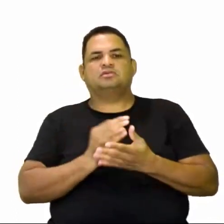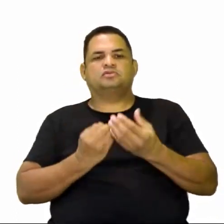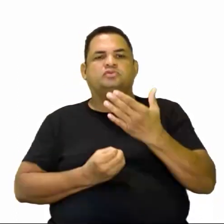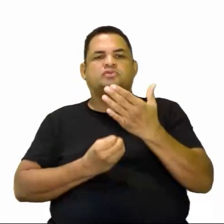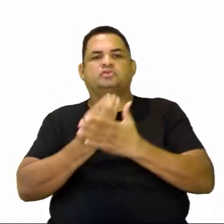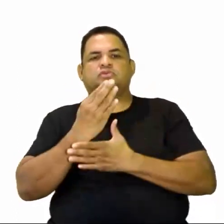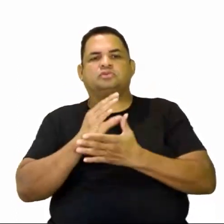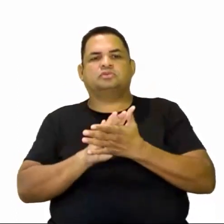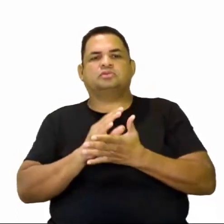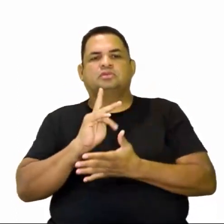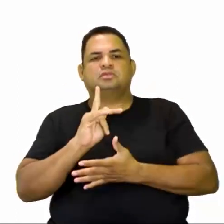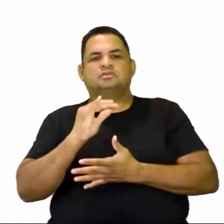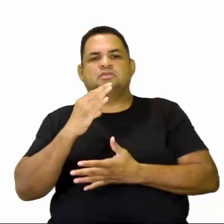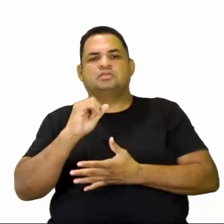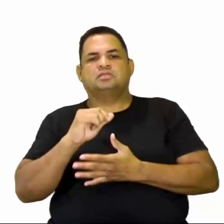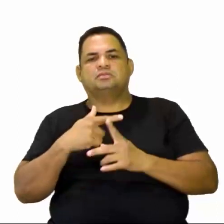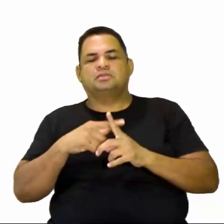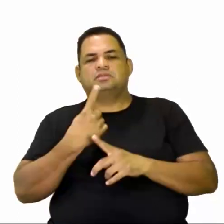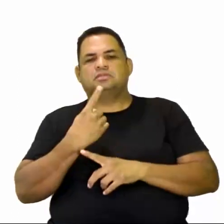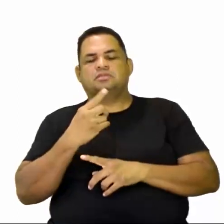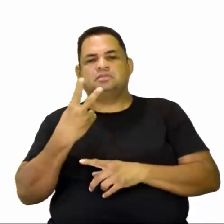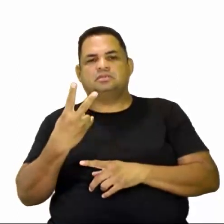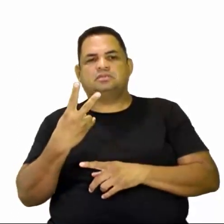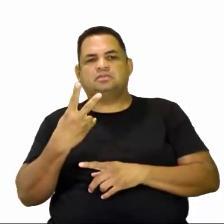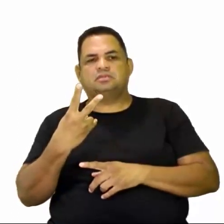formando KCl mais I2.